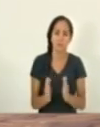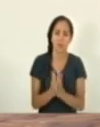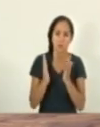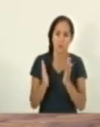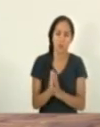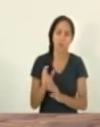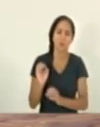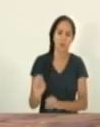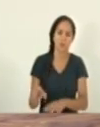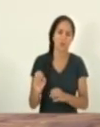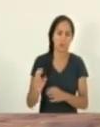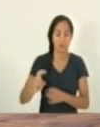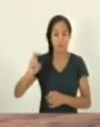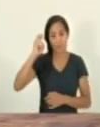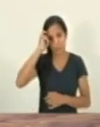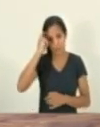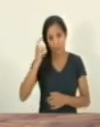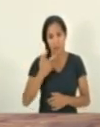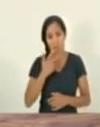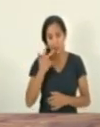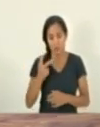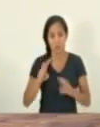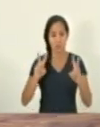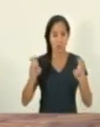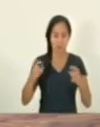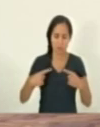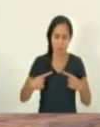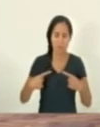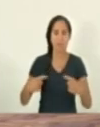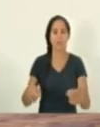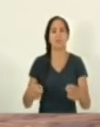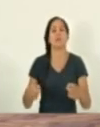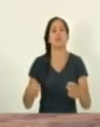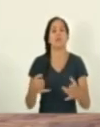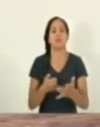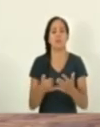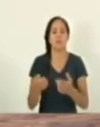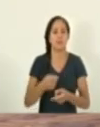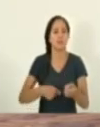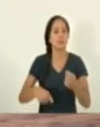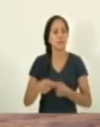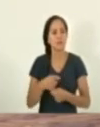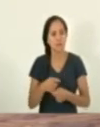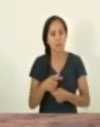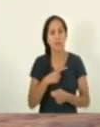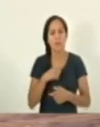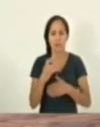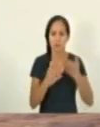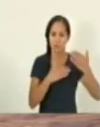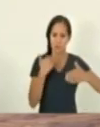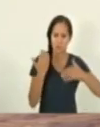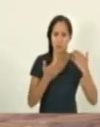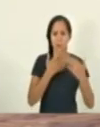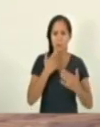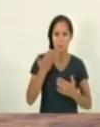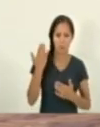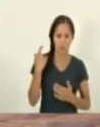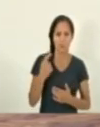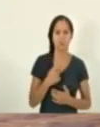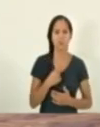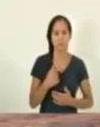na cultura. E quando falamos na guerra do tráfico, vemos muitas mortes precoces em